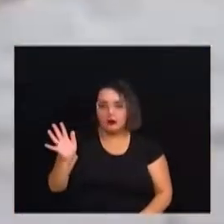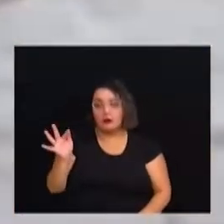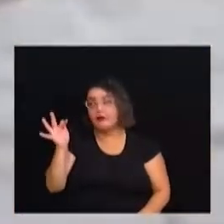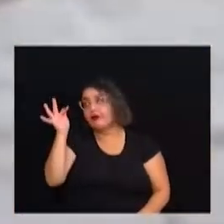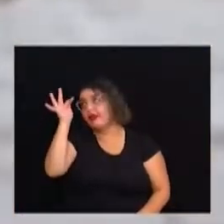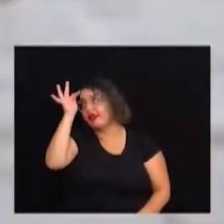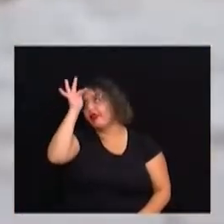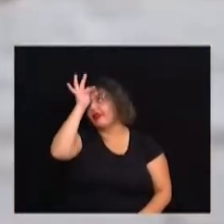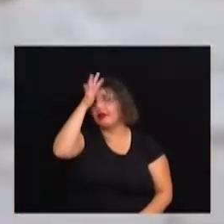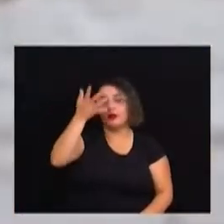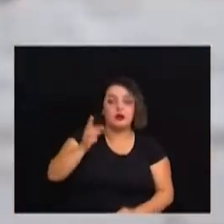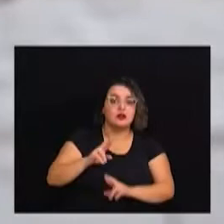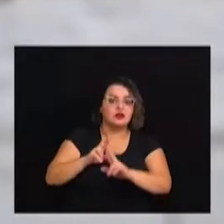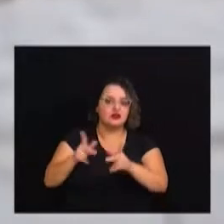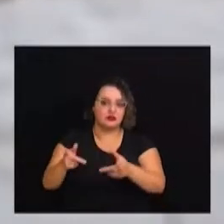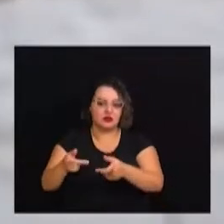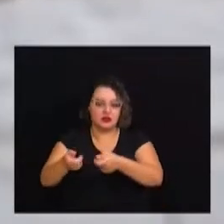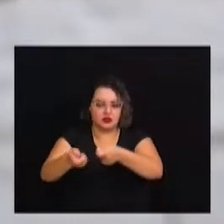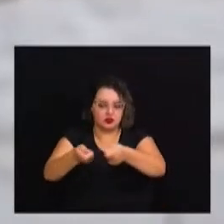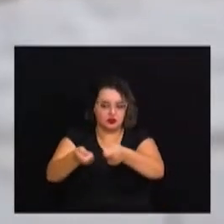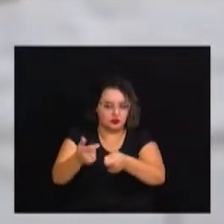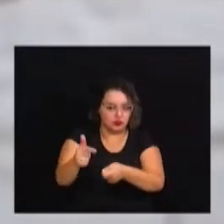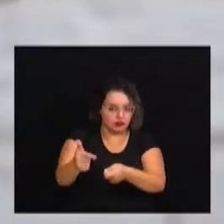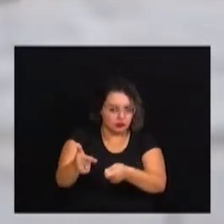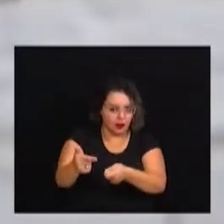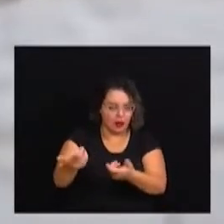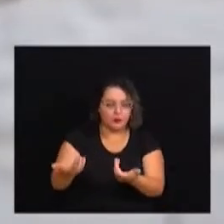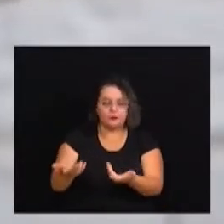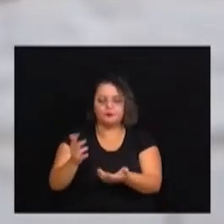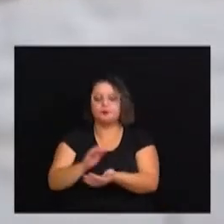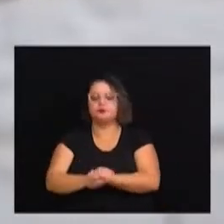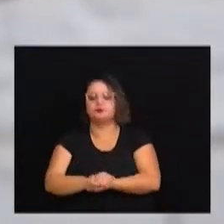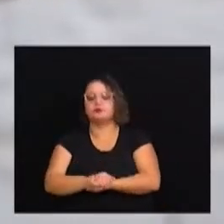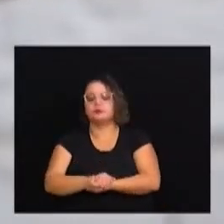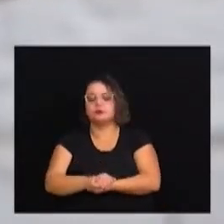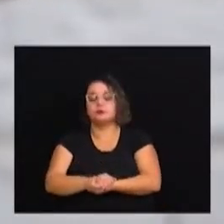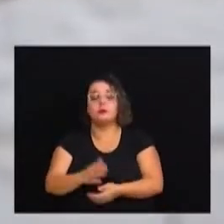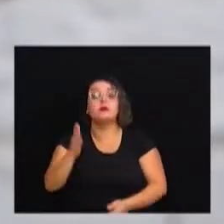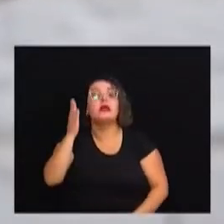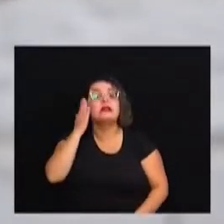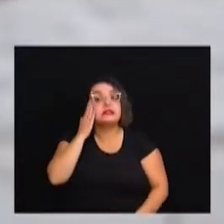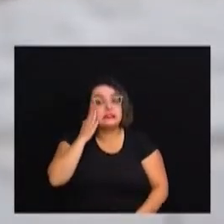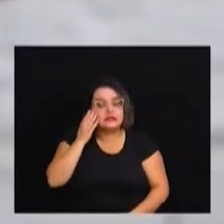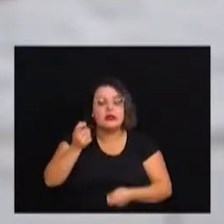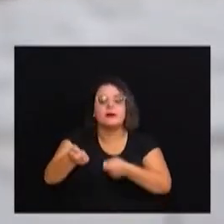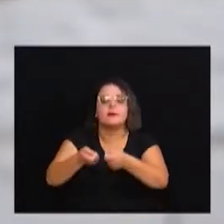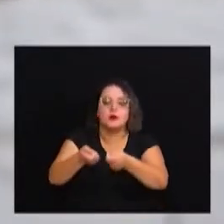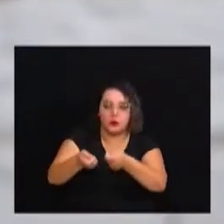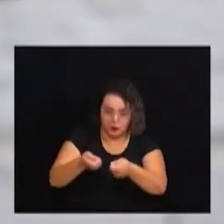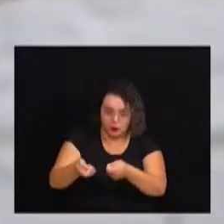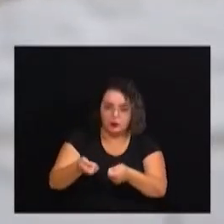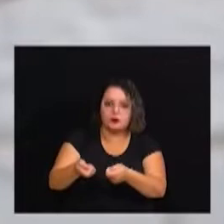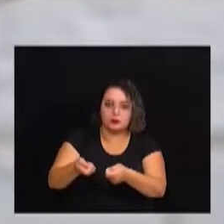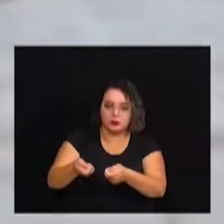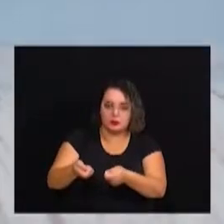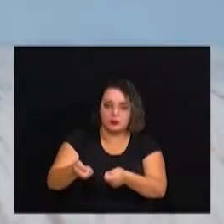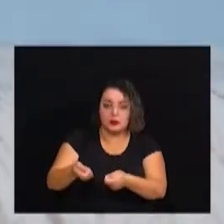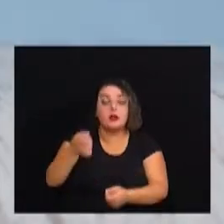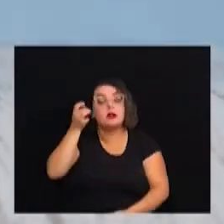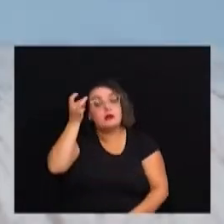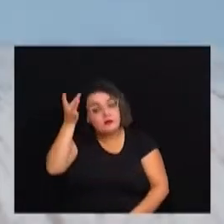ao contrário do descontrolado, ele sabe fazer esse controle financeiro. Ele